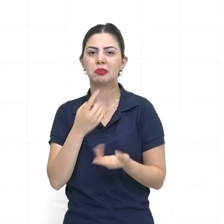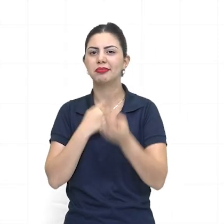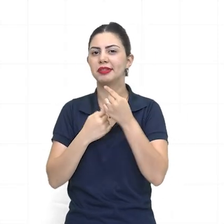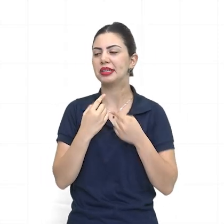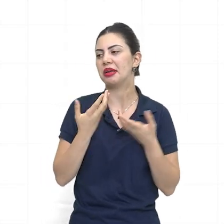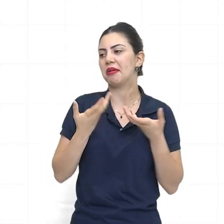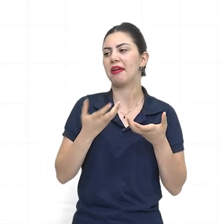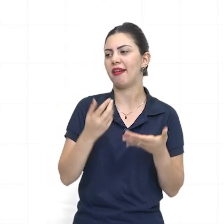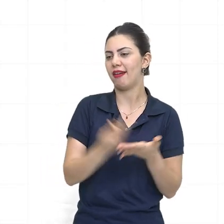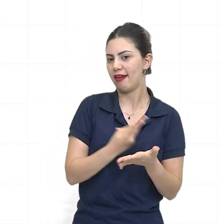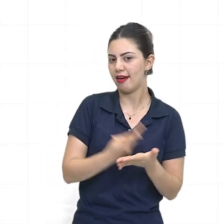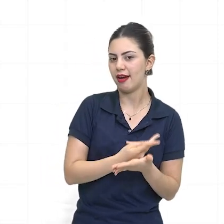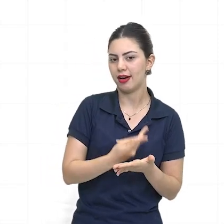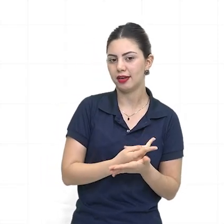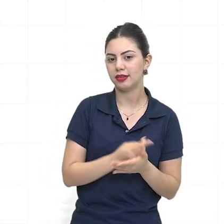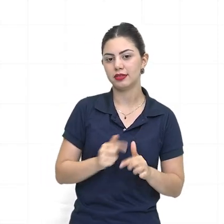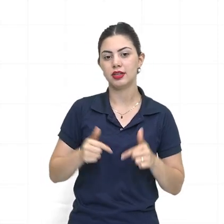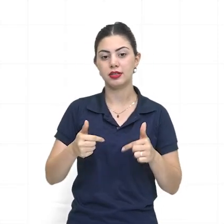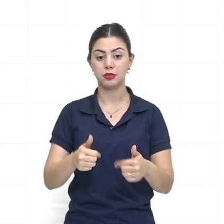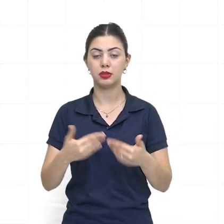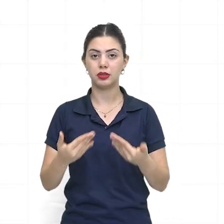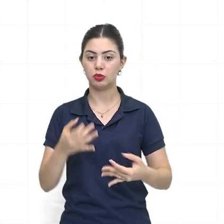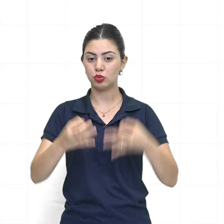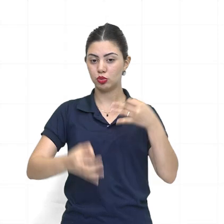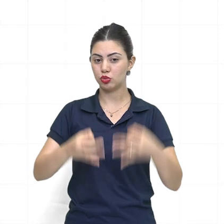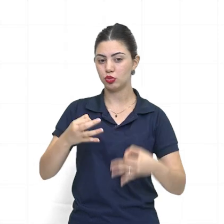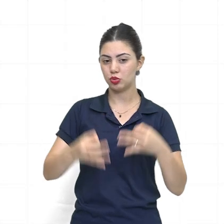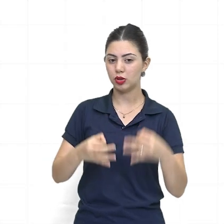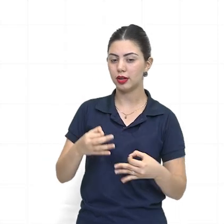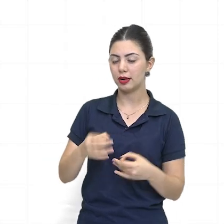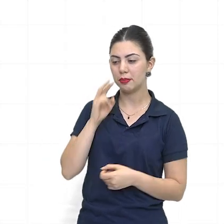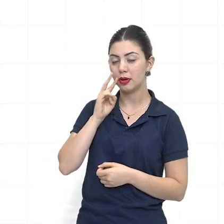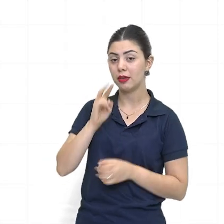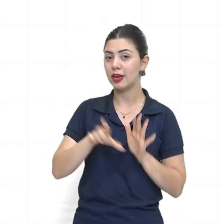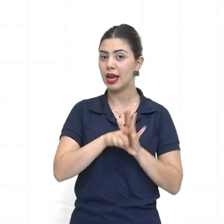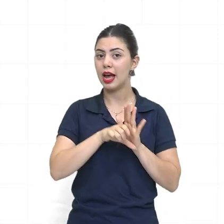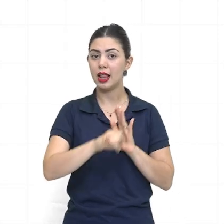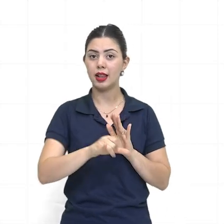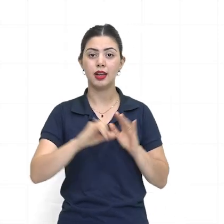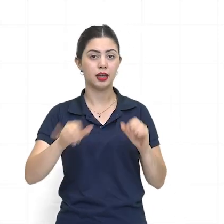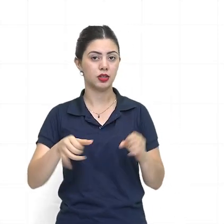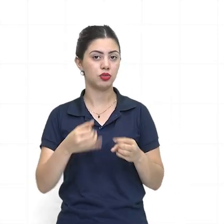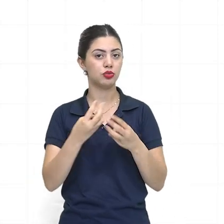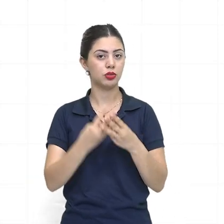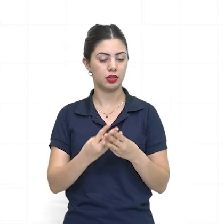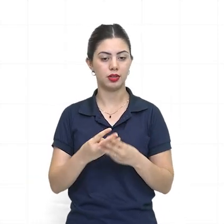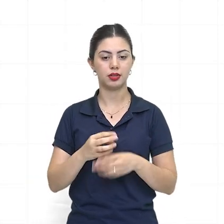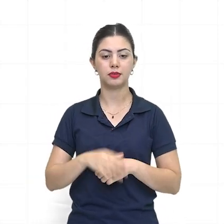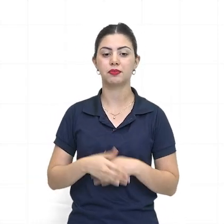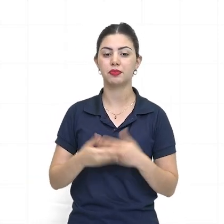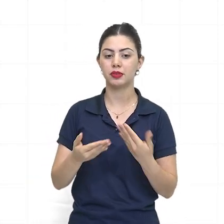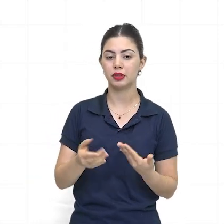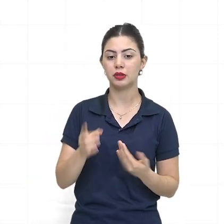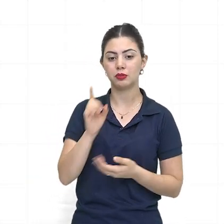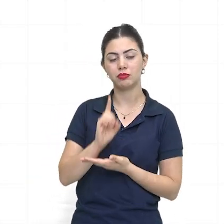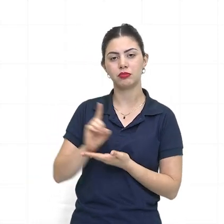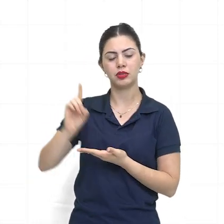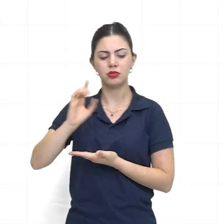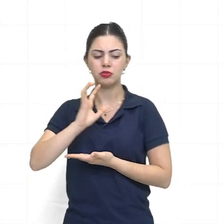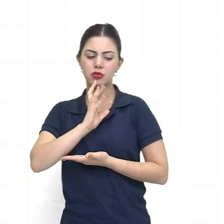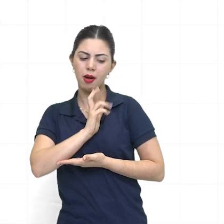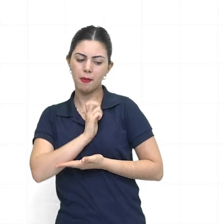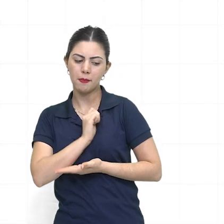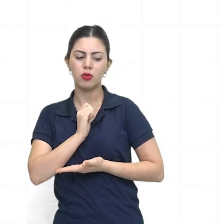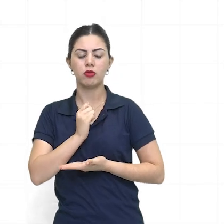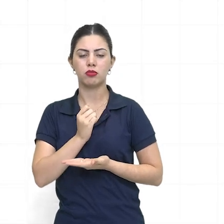ação. Na hora de julgar, os atenuantes são levados em conta na lei judaica. Assim como Deus é compassivo, tu deve